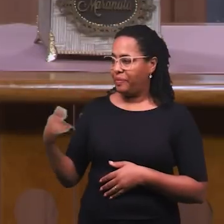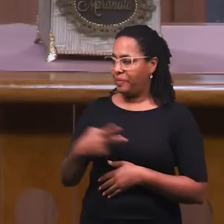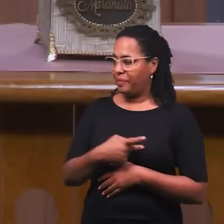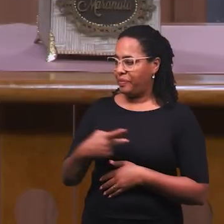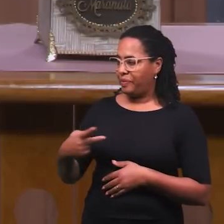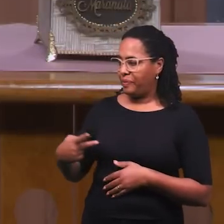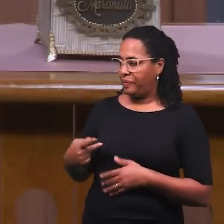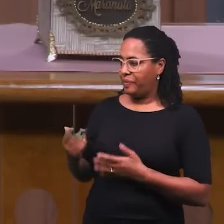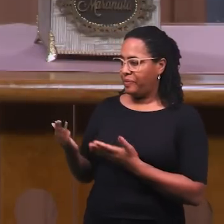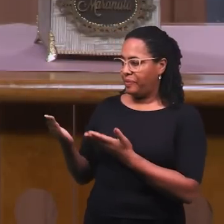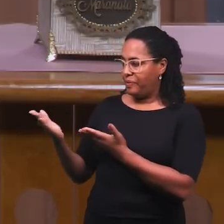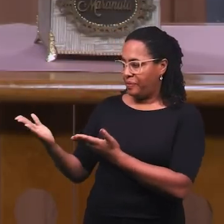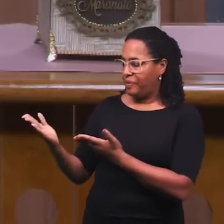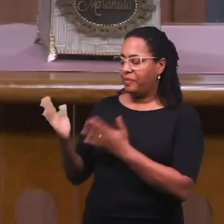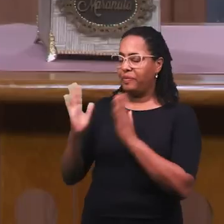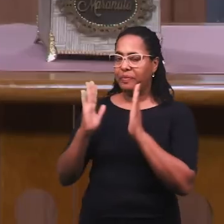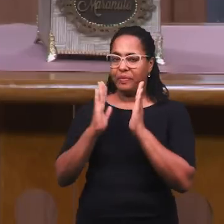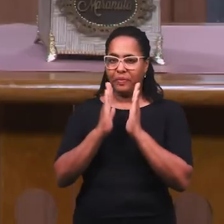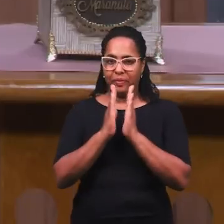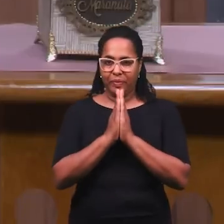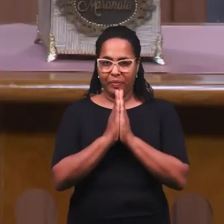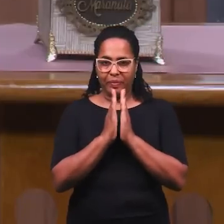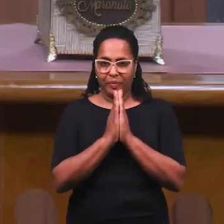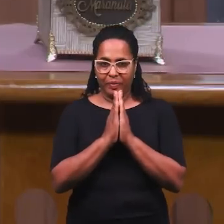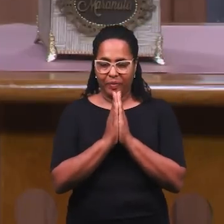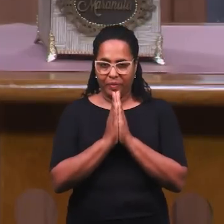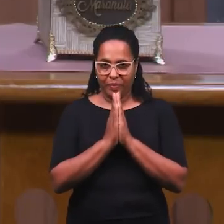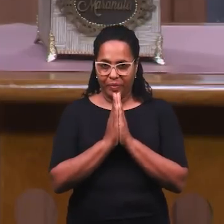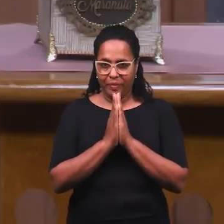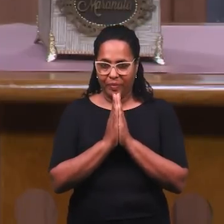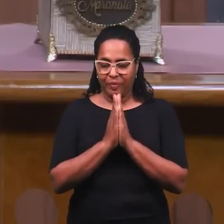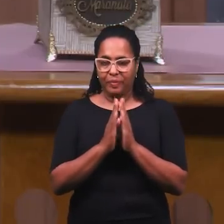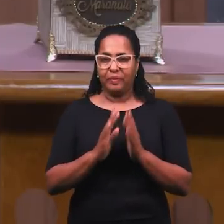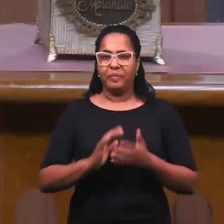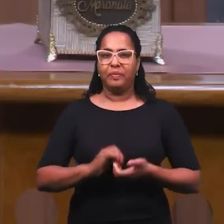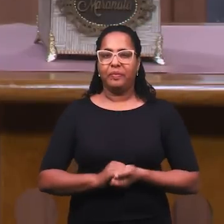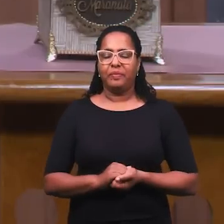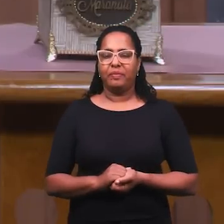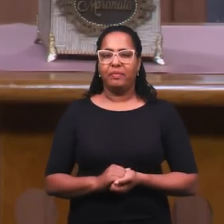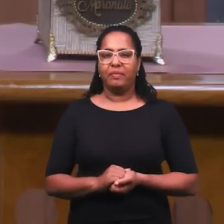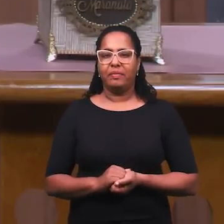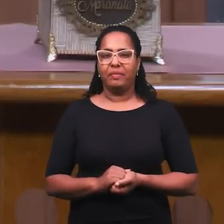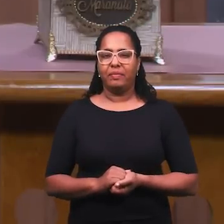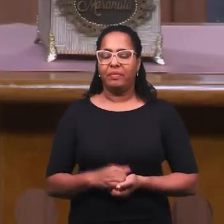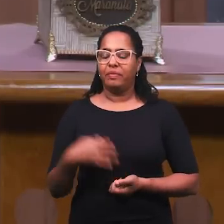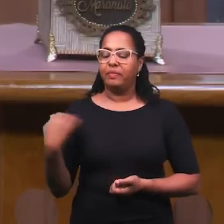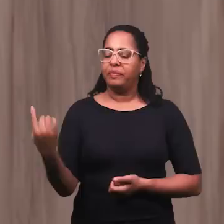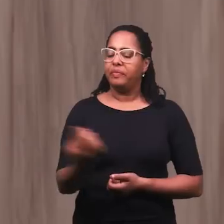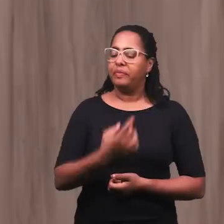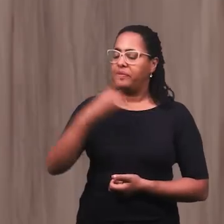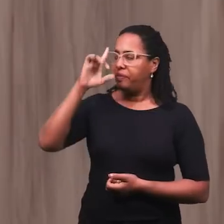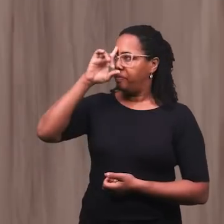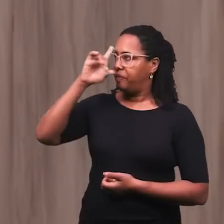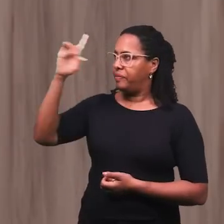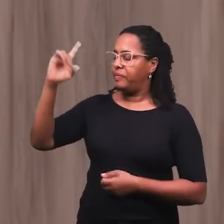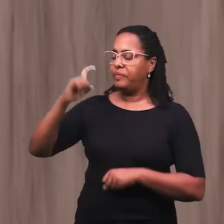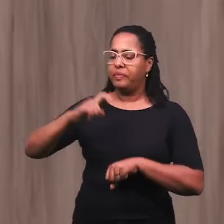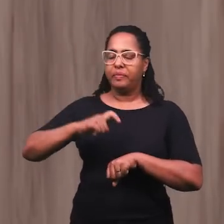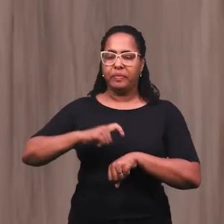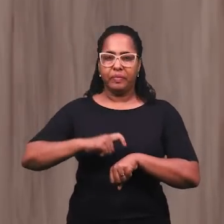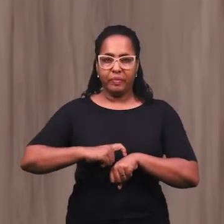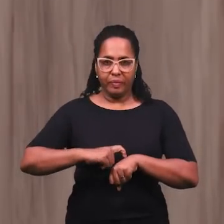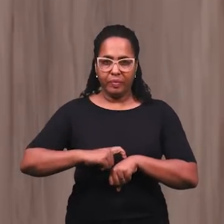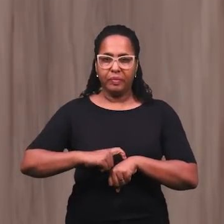dos pastores para estar fazendo uma intercessão ao Senhor nosso Deus. Nosso Deus,